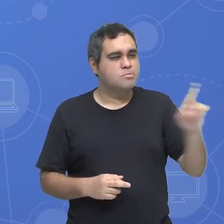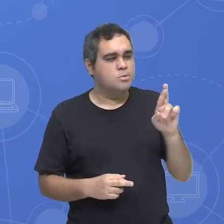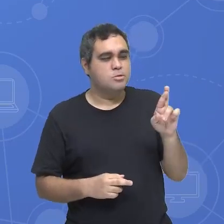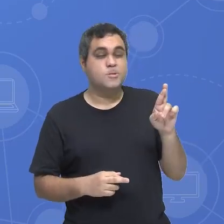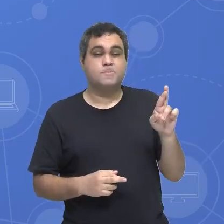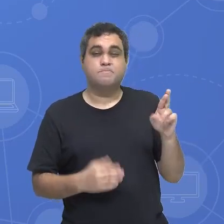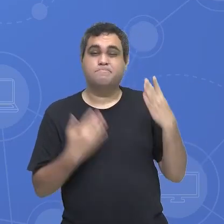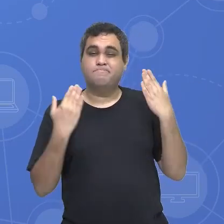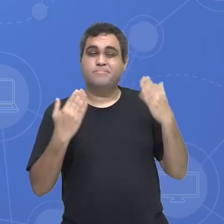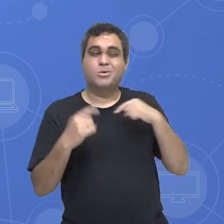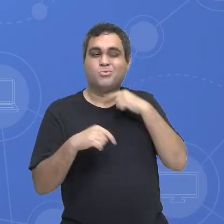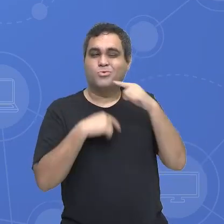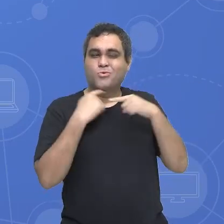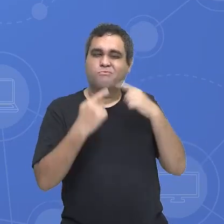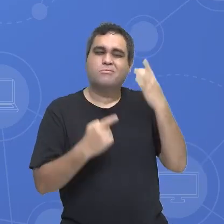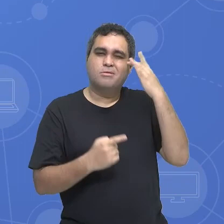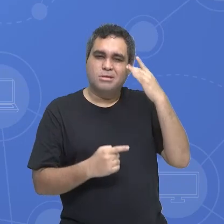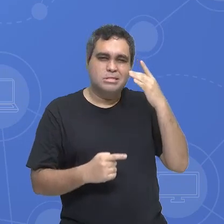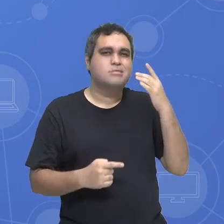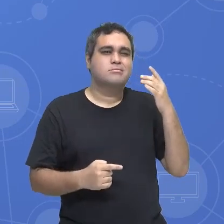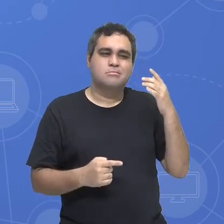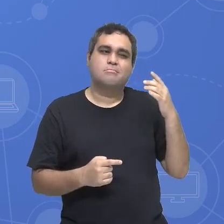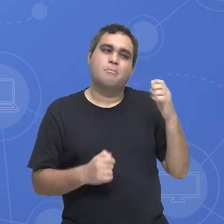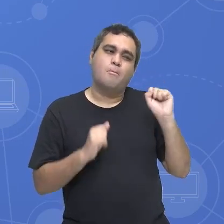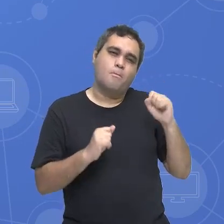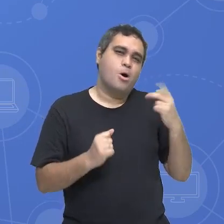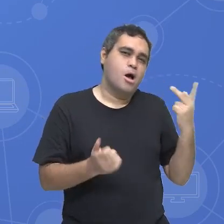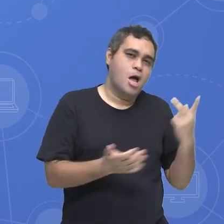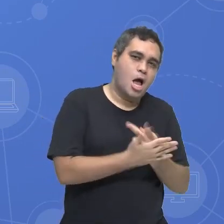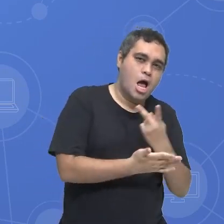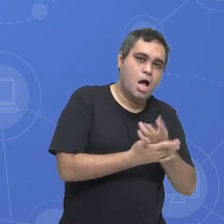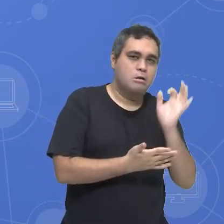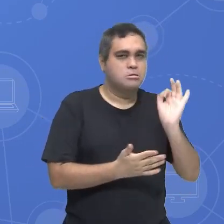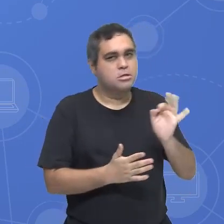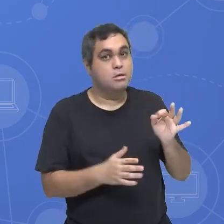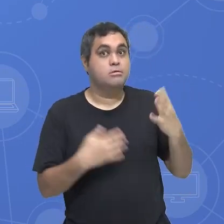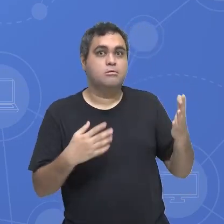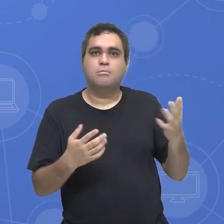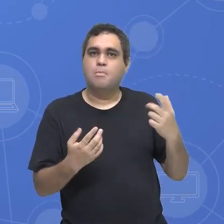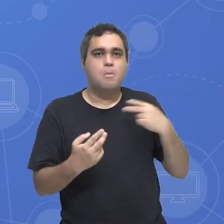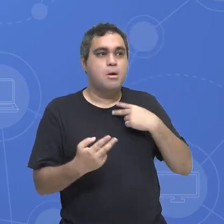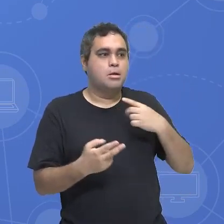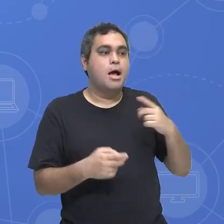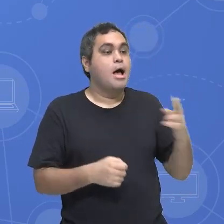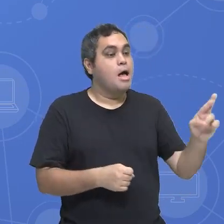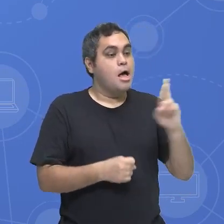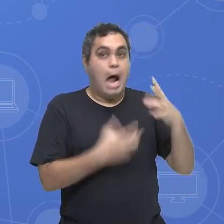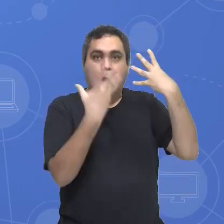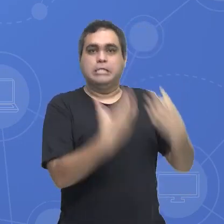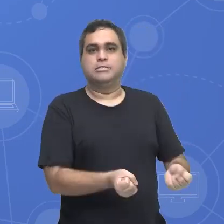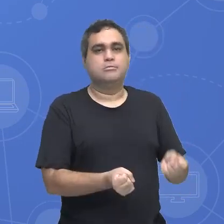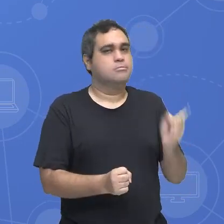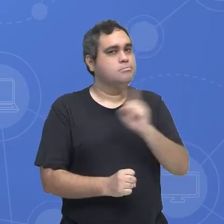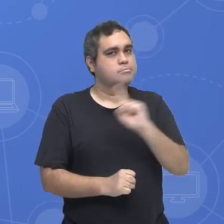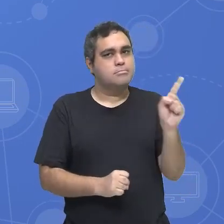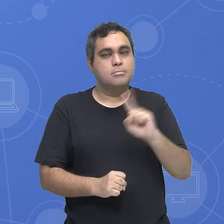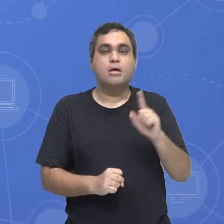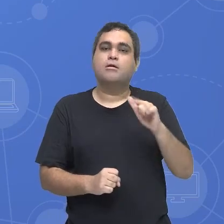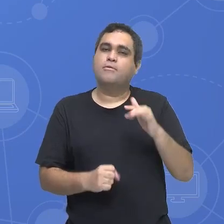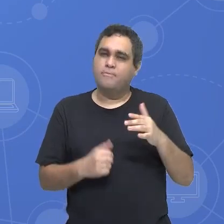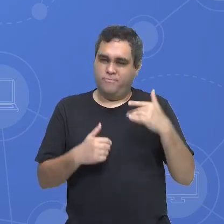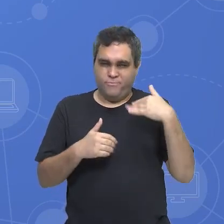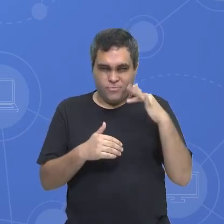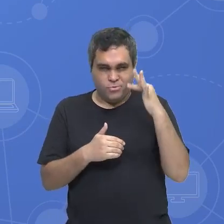veio pronta aí, não é verdade? Vamos ter ao longo da filosofia, vocês vão estudar alguns filósofos que trazem para nós